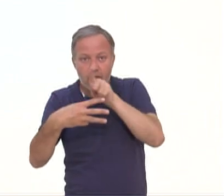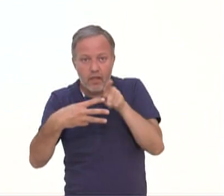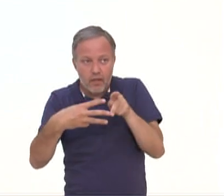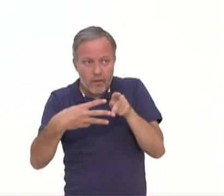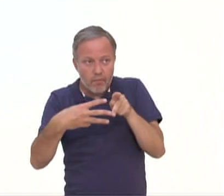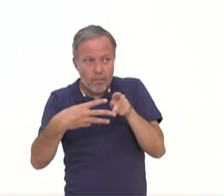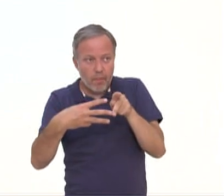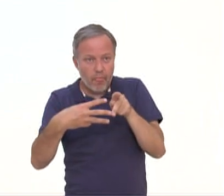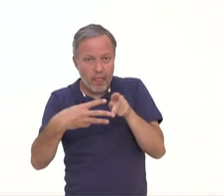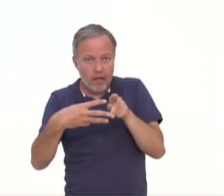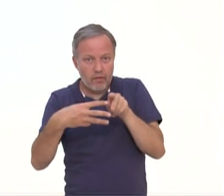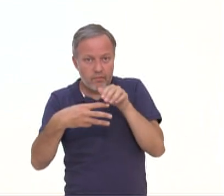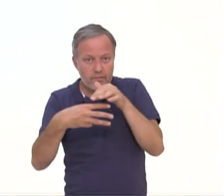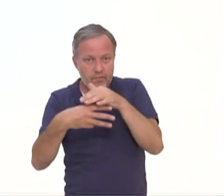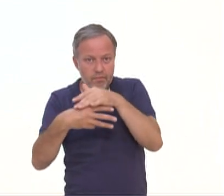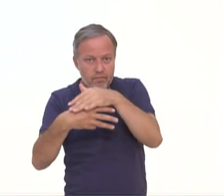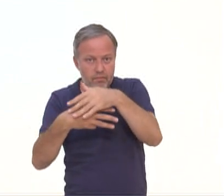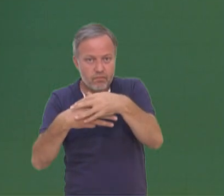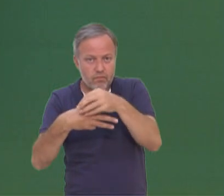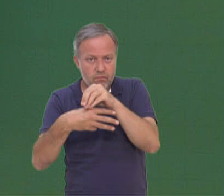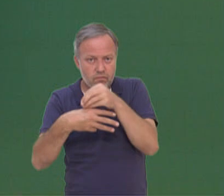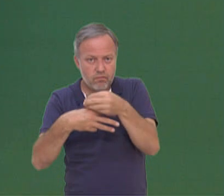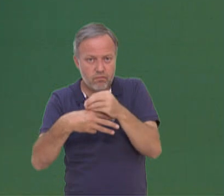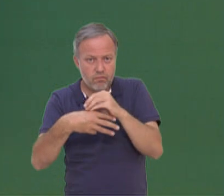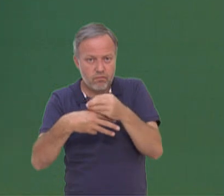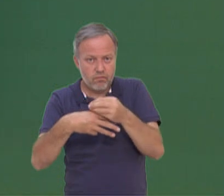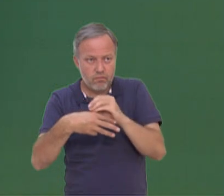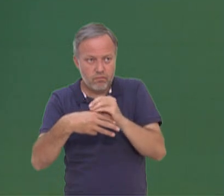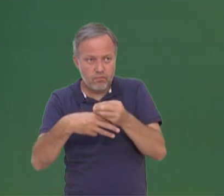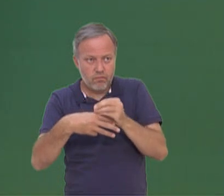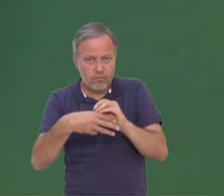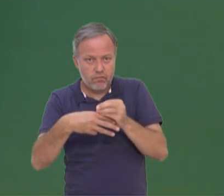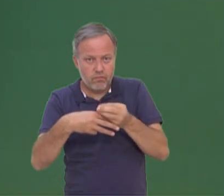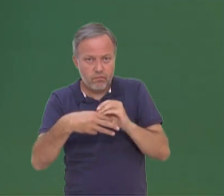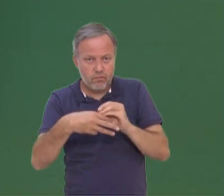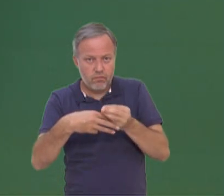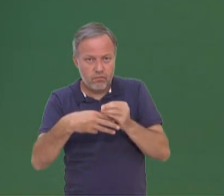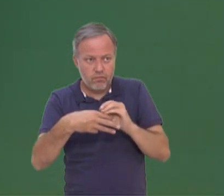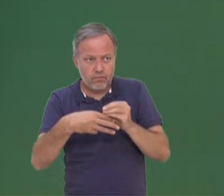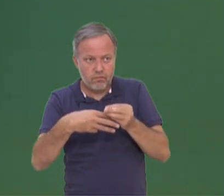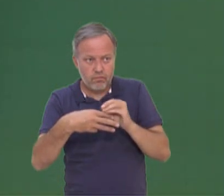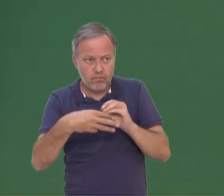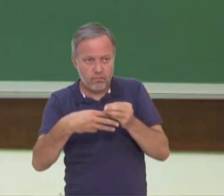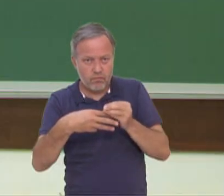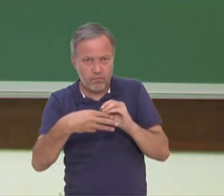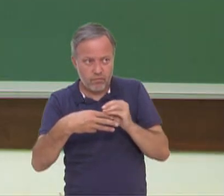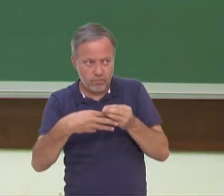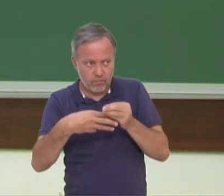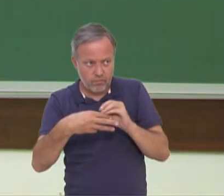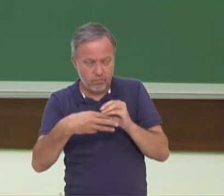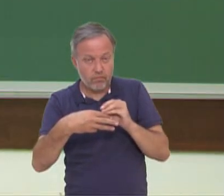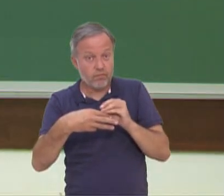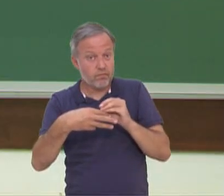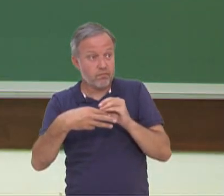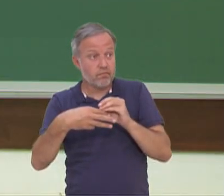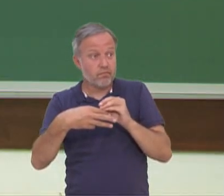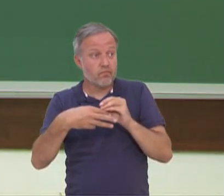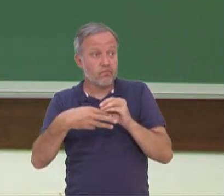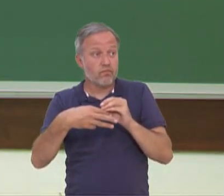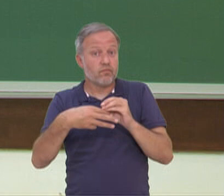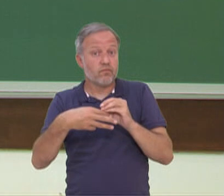uma camada gelatinosa em volta, certo? E eu quero falar sobre o que com vocês? Teoria celular, que diz o